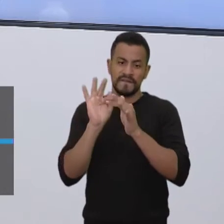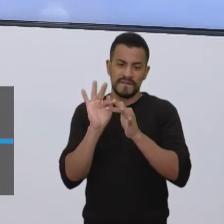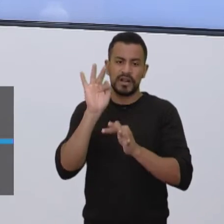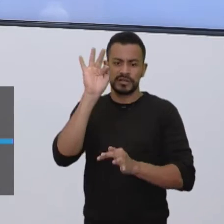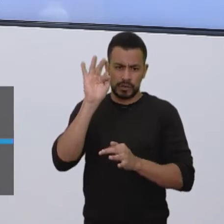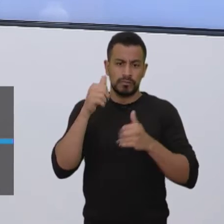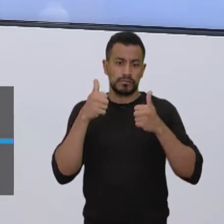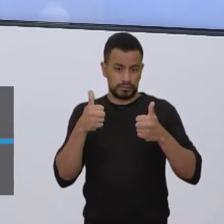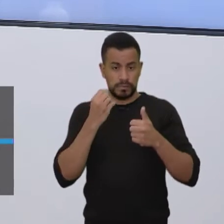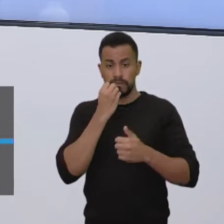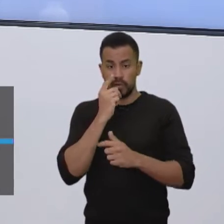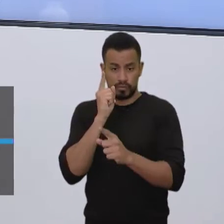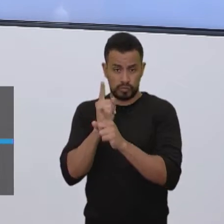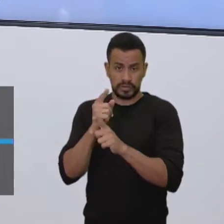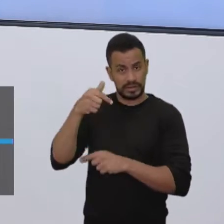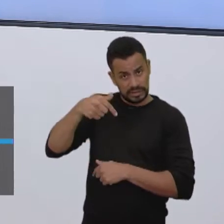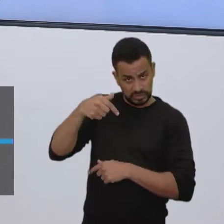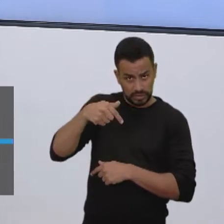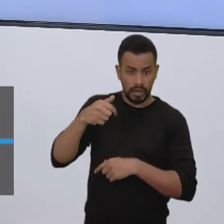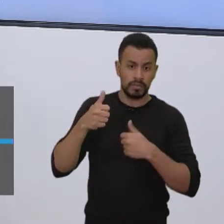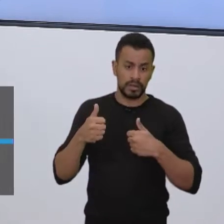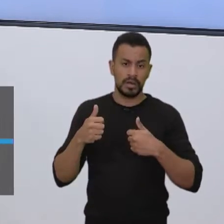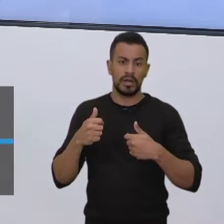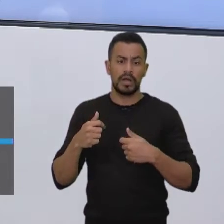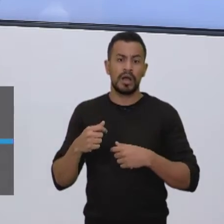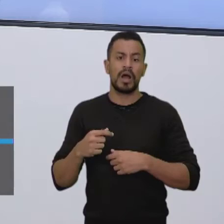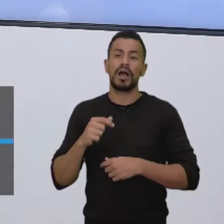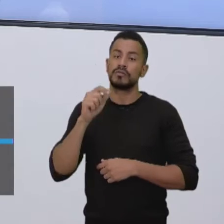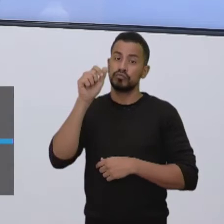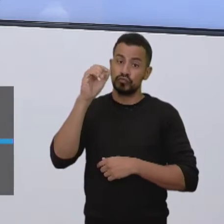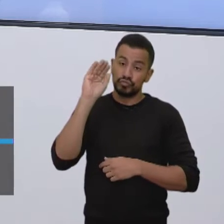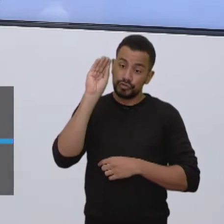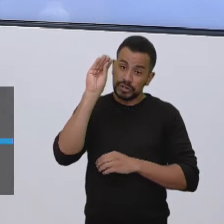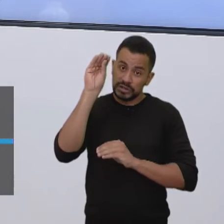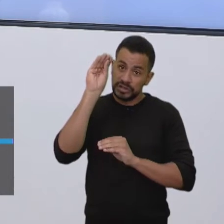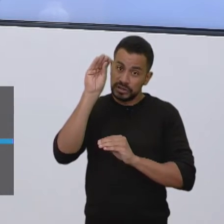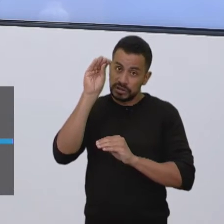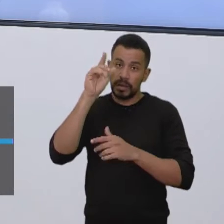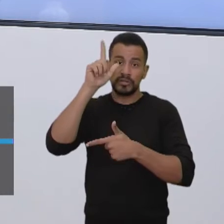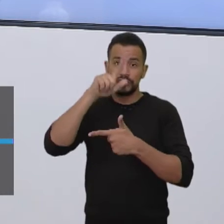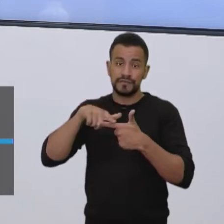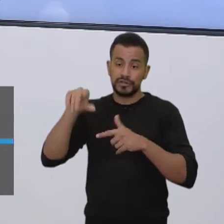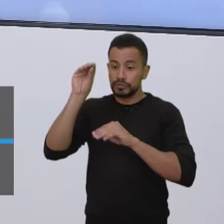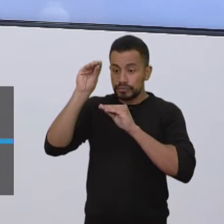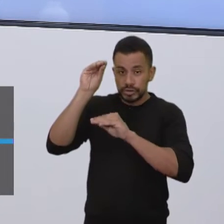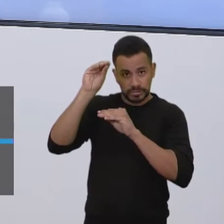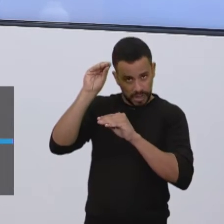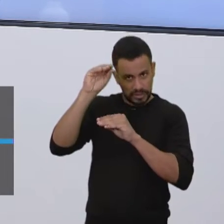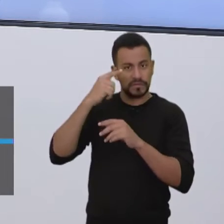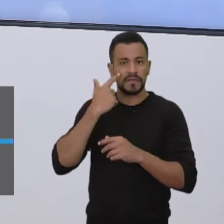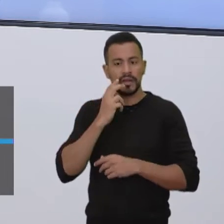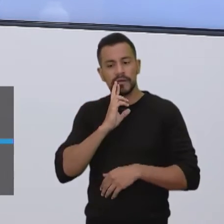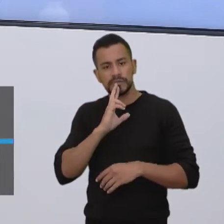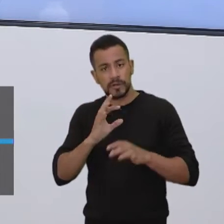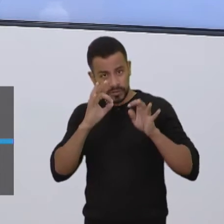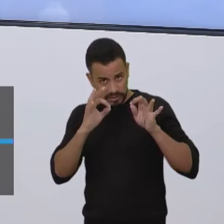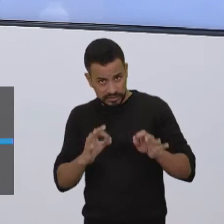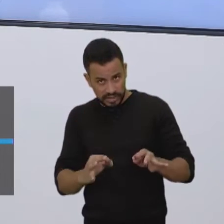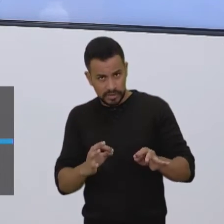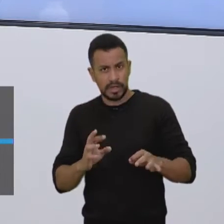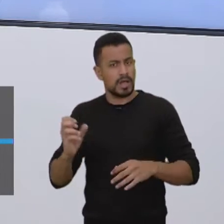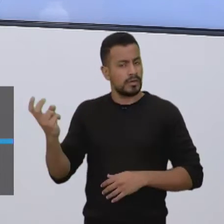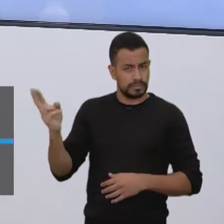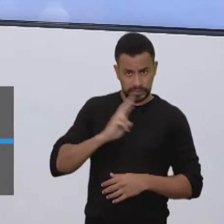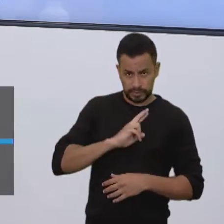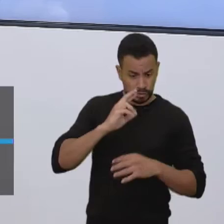legal, já encontrei o racional. Aí eu pego o número de cima, divido pelo de baixo e vejo se vai dar exato, é um número natural, porque é positivo, né, já